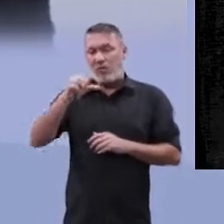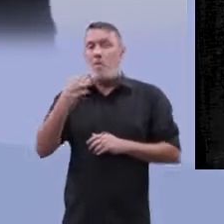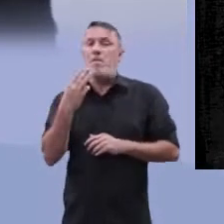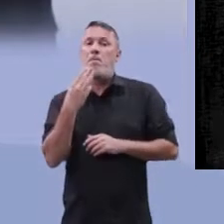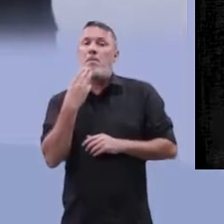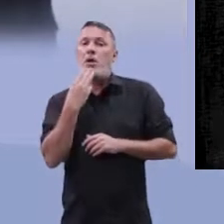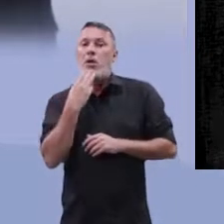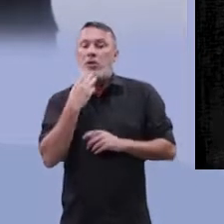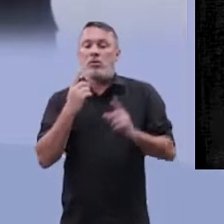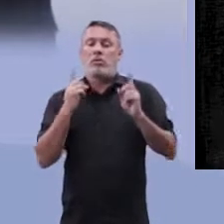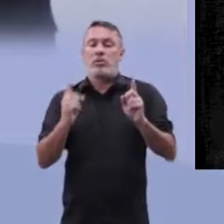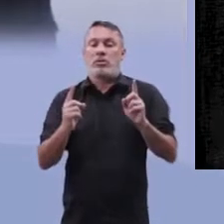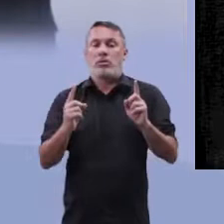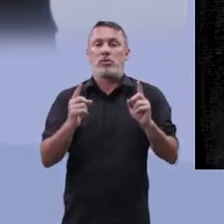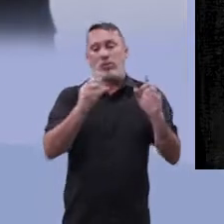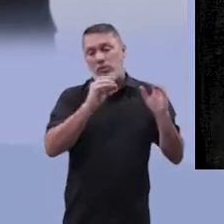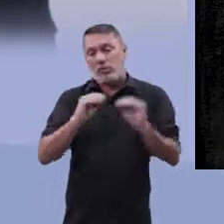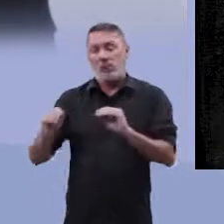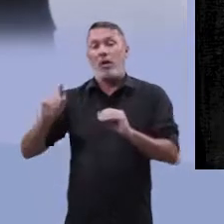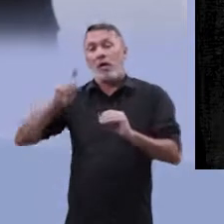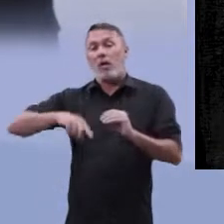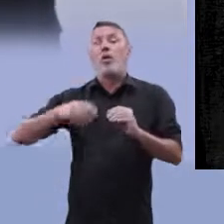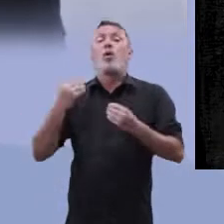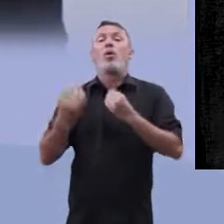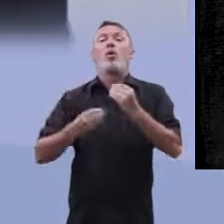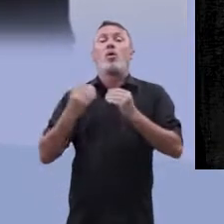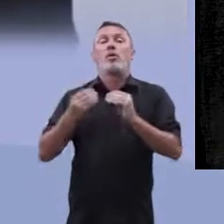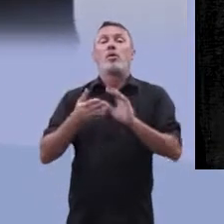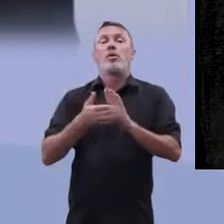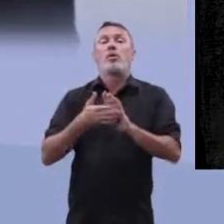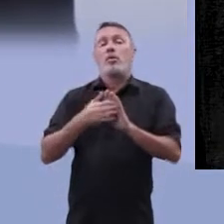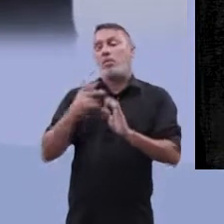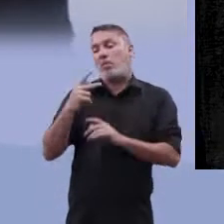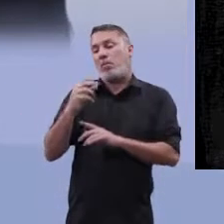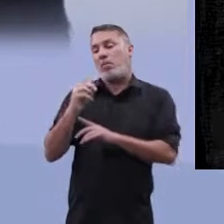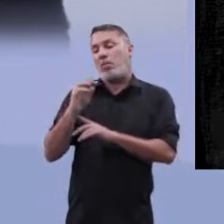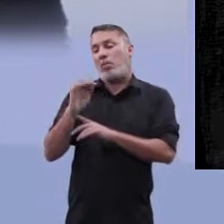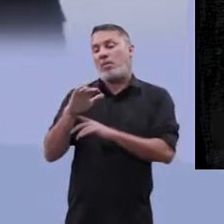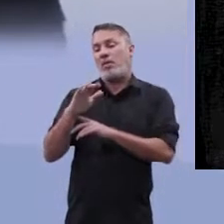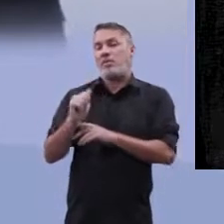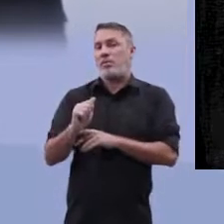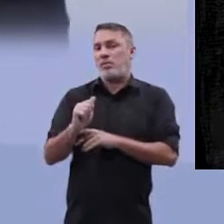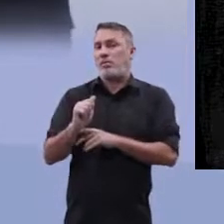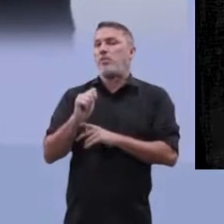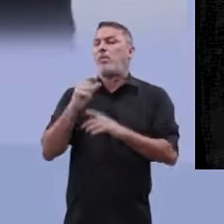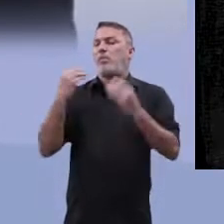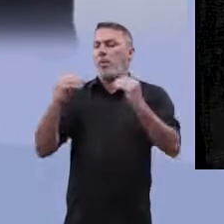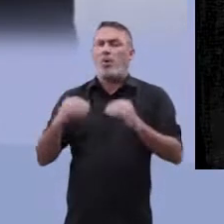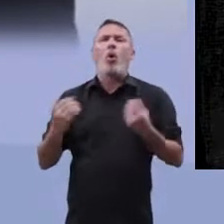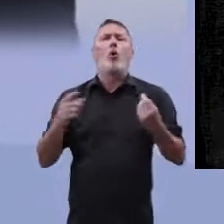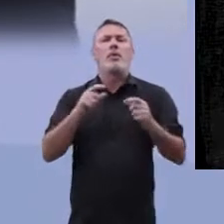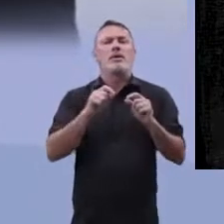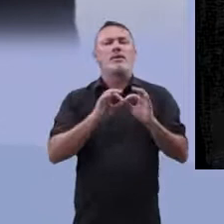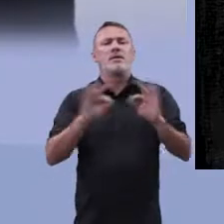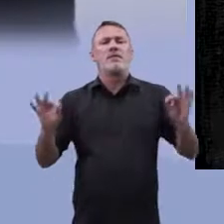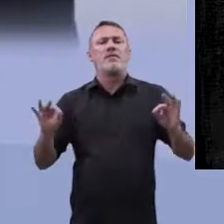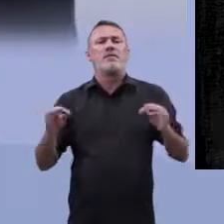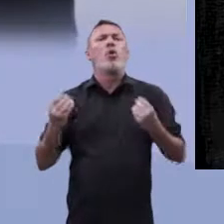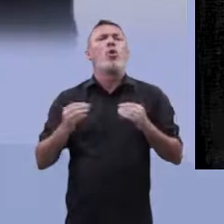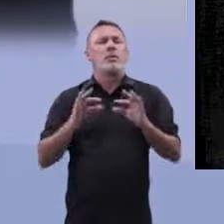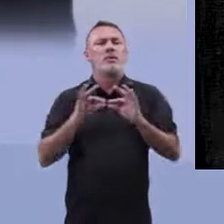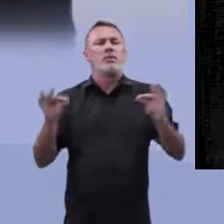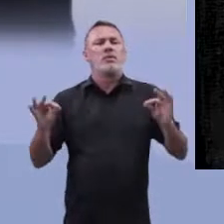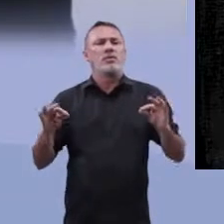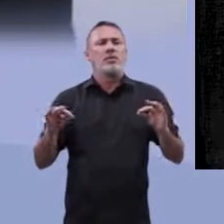4,129 milhões no formato de uma potência, conhecido também como notação científica. Como